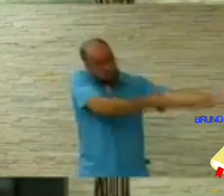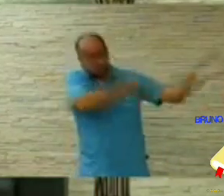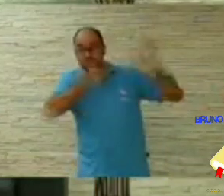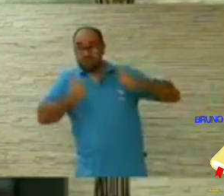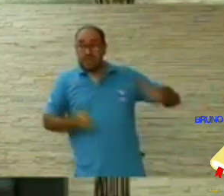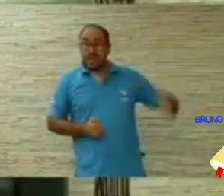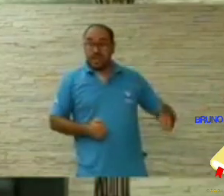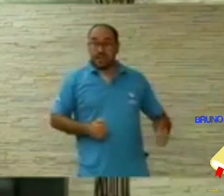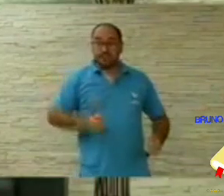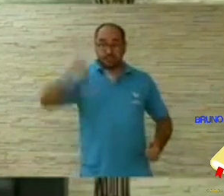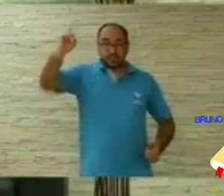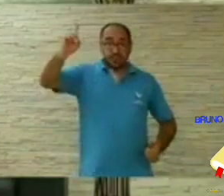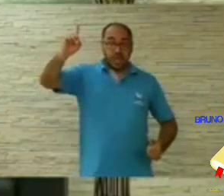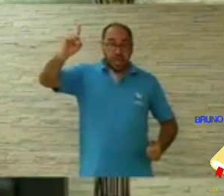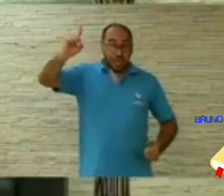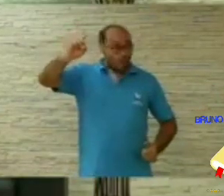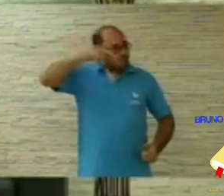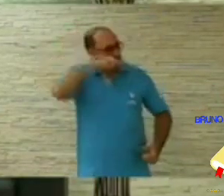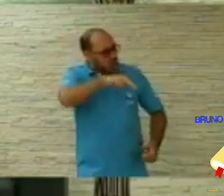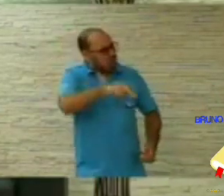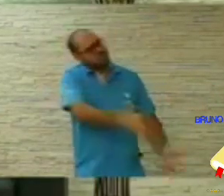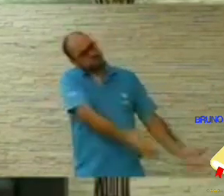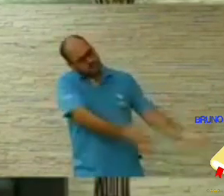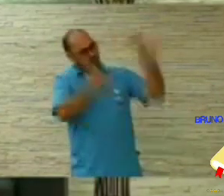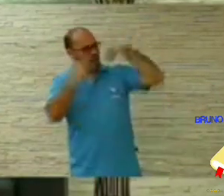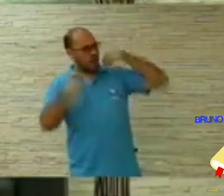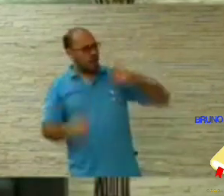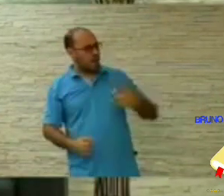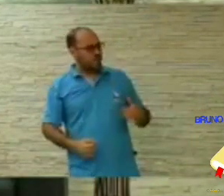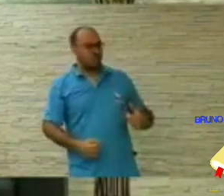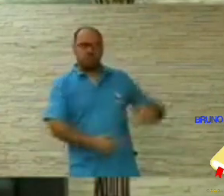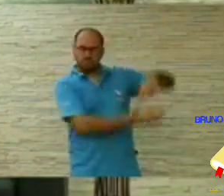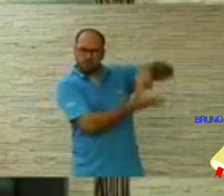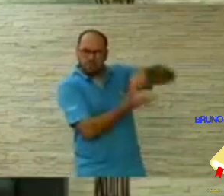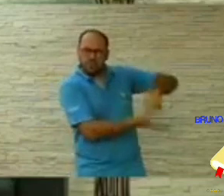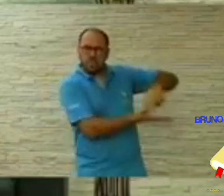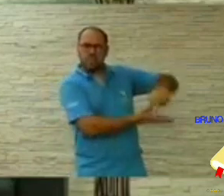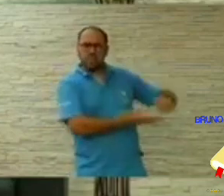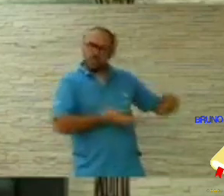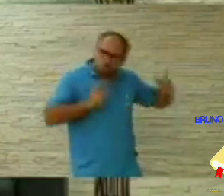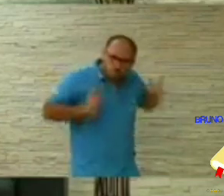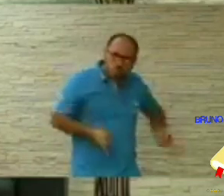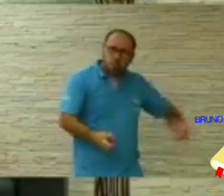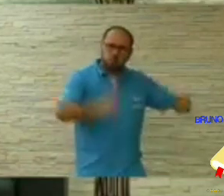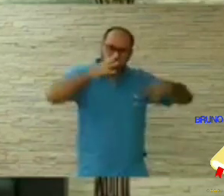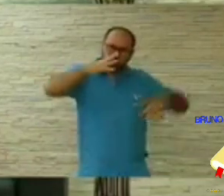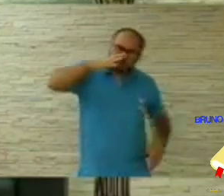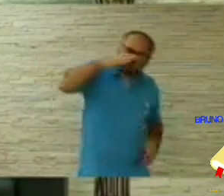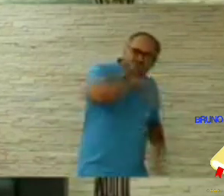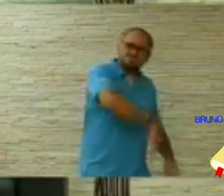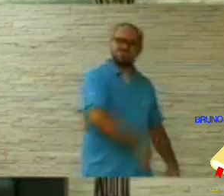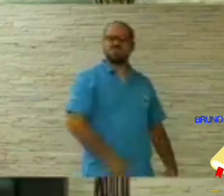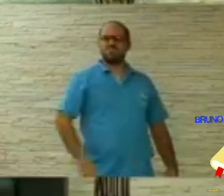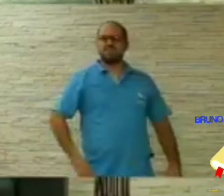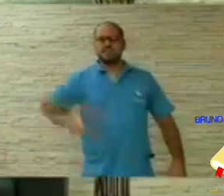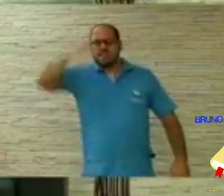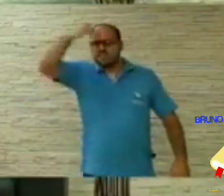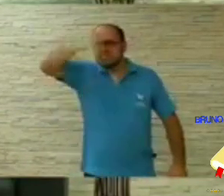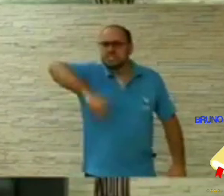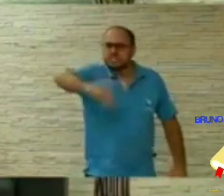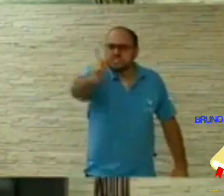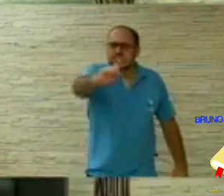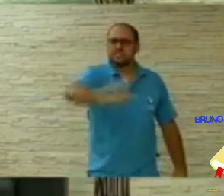se sentindo desanimado, mas ele ergue você. Não é momento de desistir. Não desista do